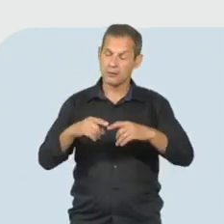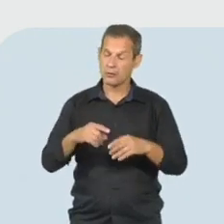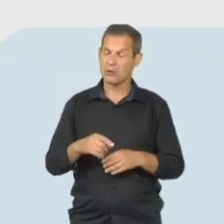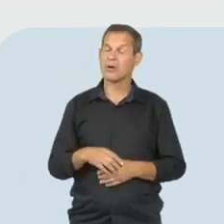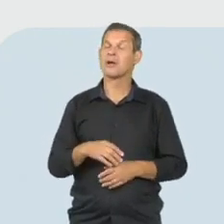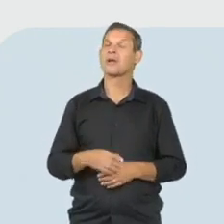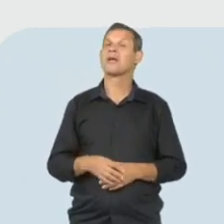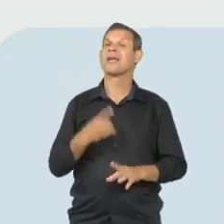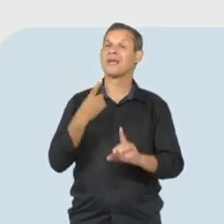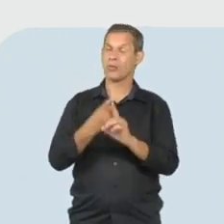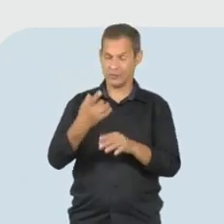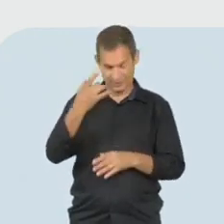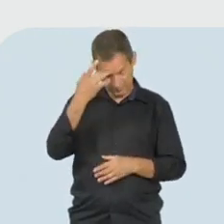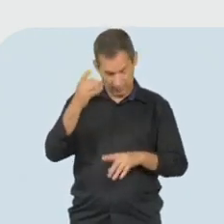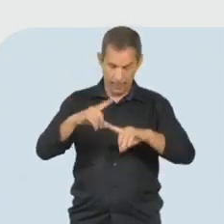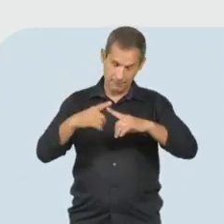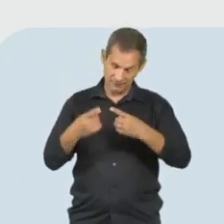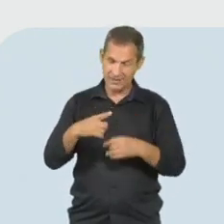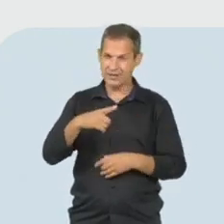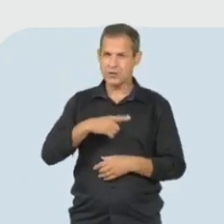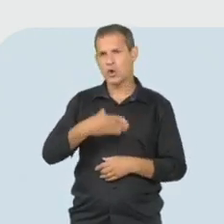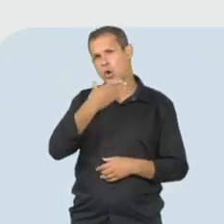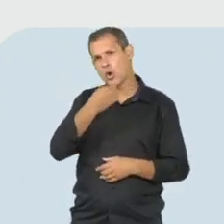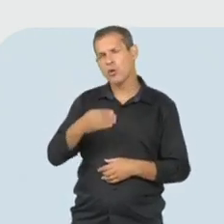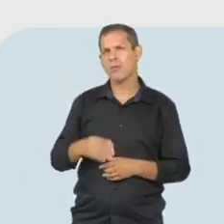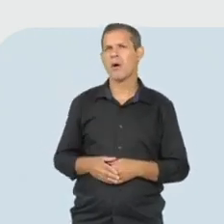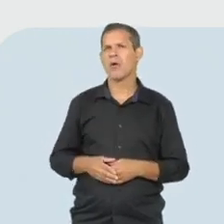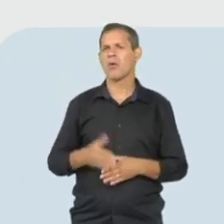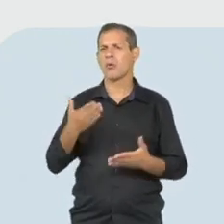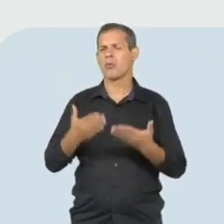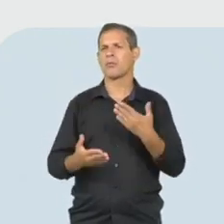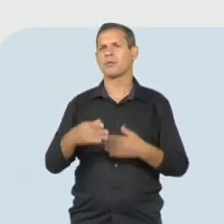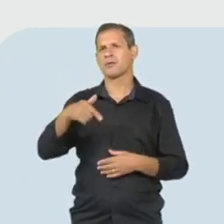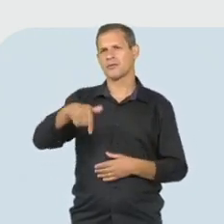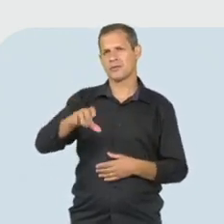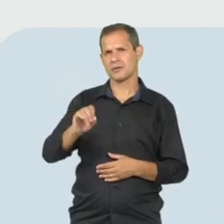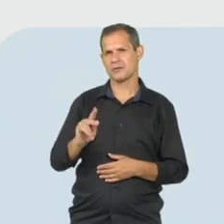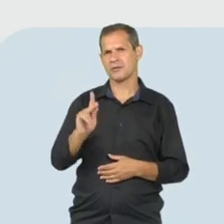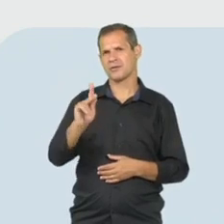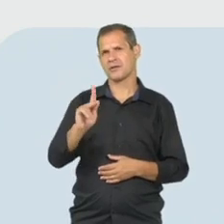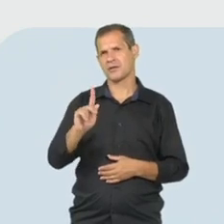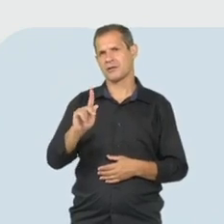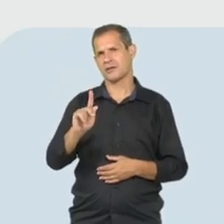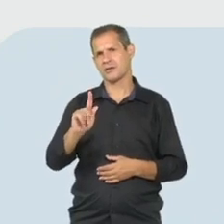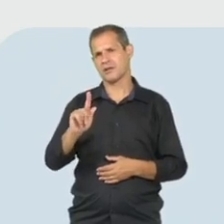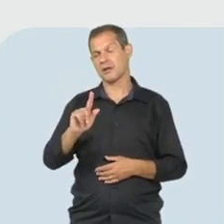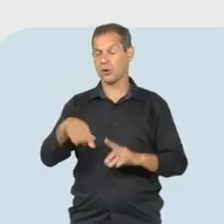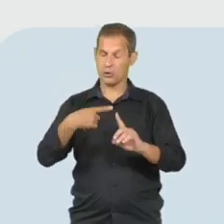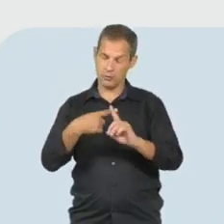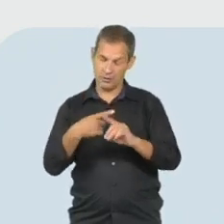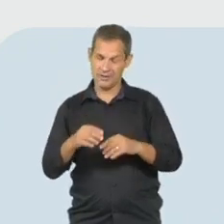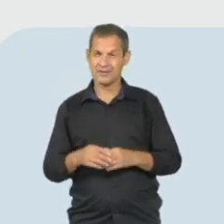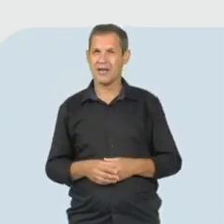viu, fácil. E de ele ter 70 quilos ou mais é de